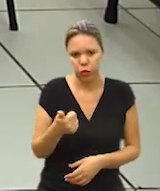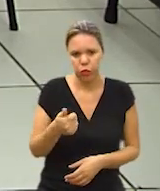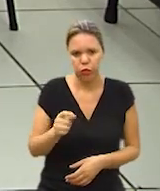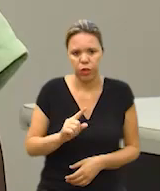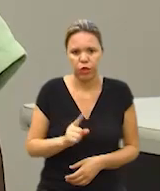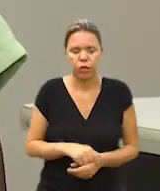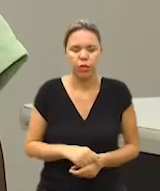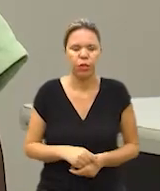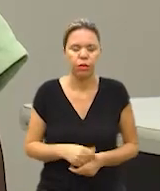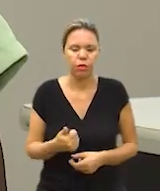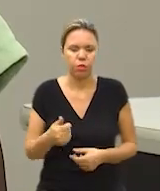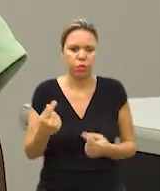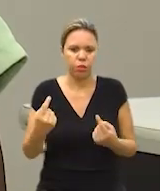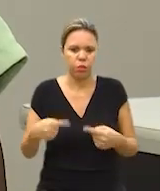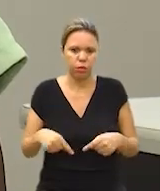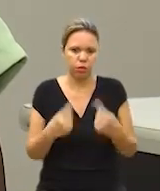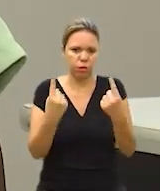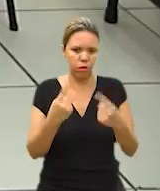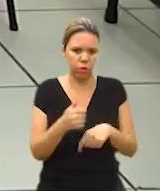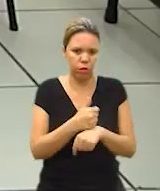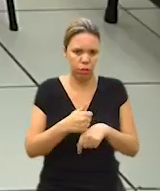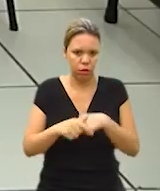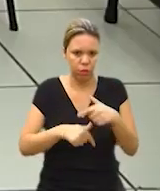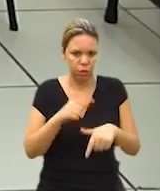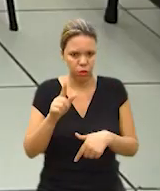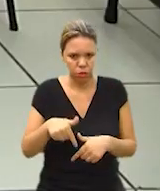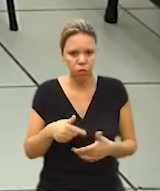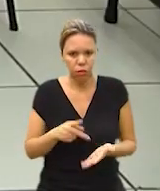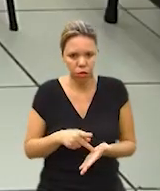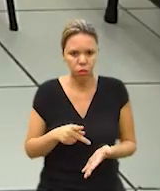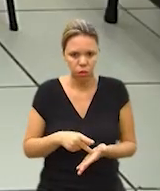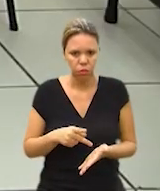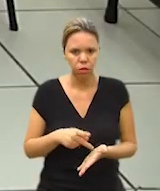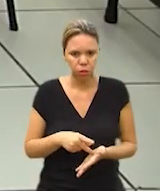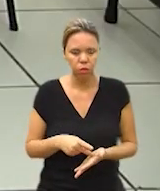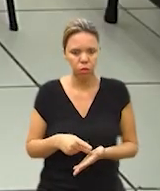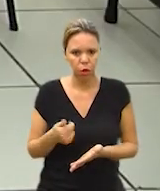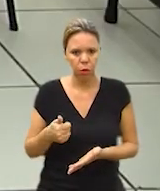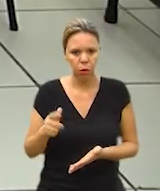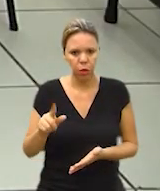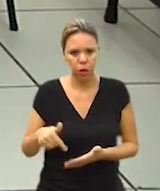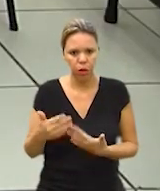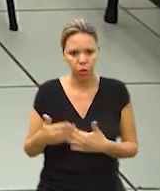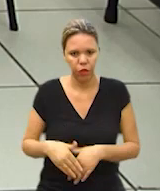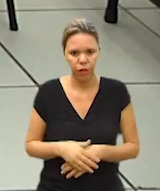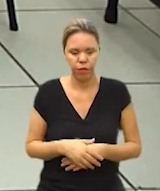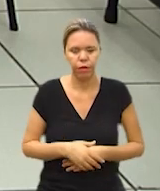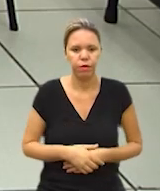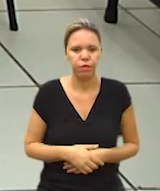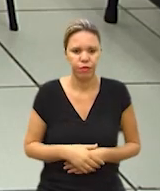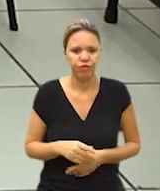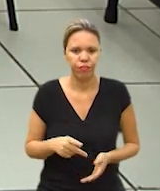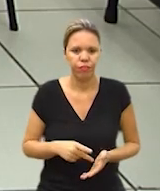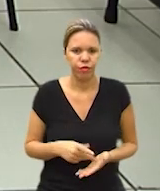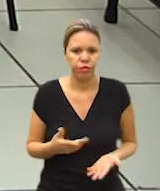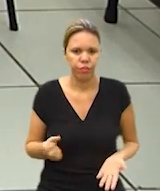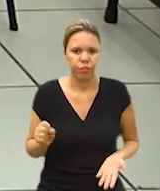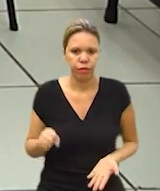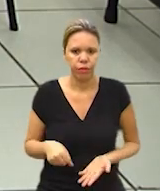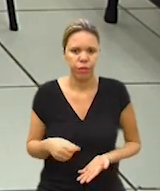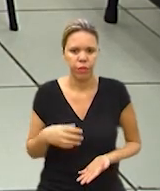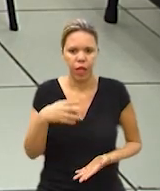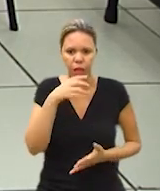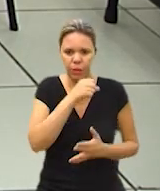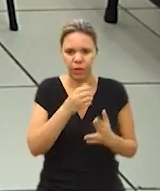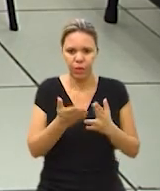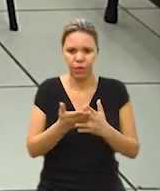que é o primeiro desafio da carreira, né? É isso mesmo. A prova é o primeiro desafio, né? Exato. Sem dúvida nenhuma. Eu vou fazer um